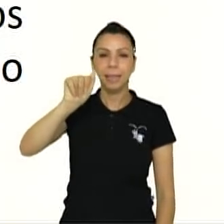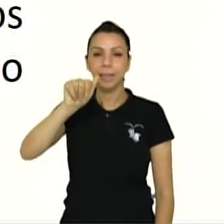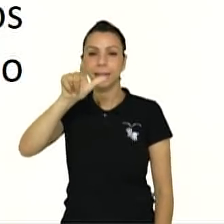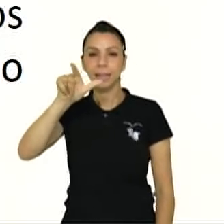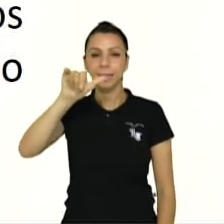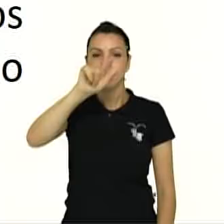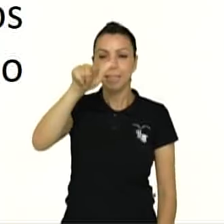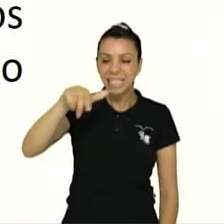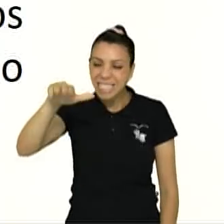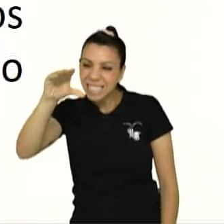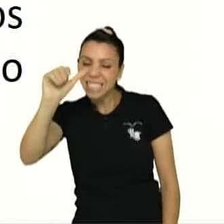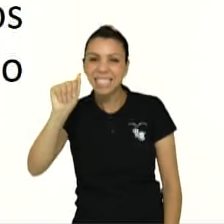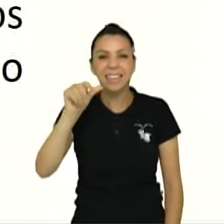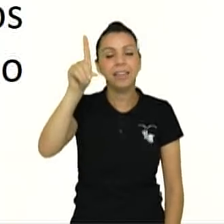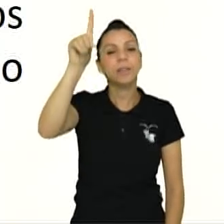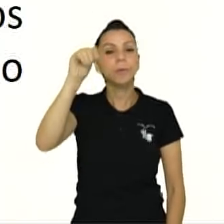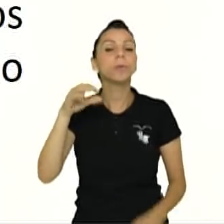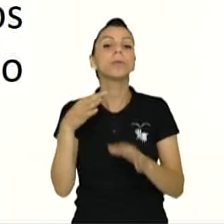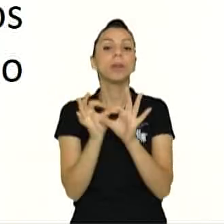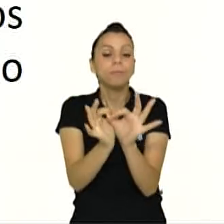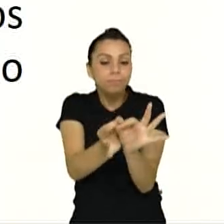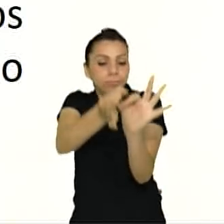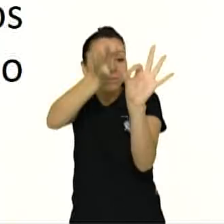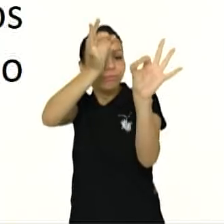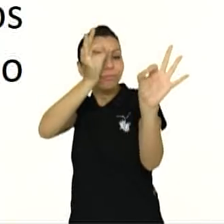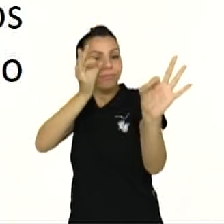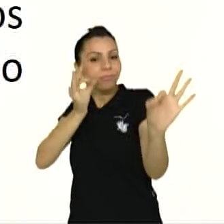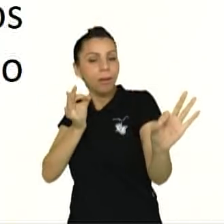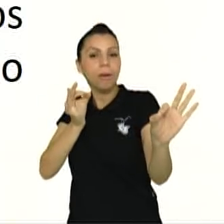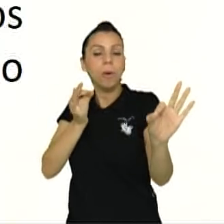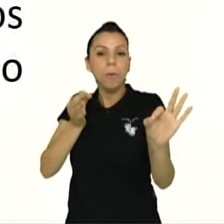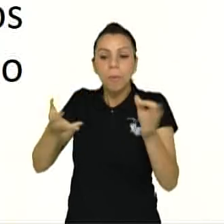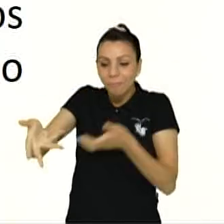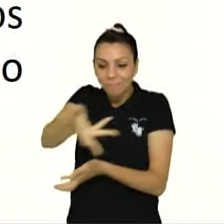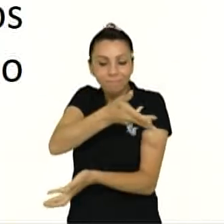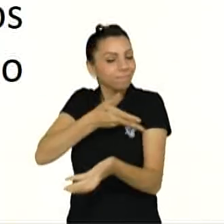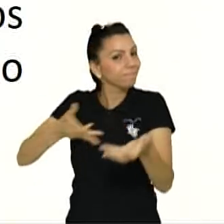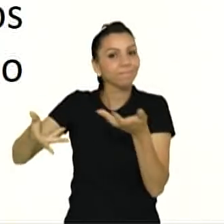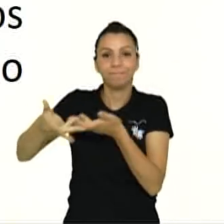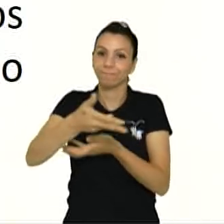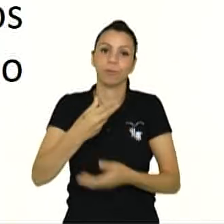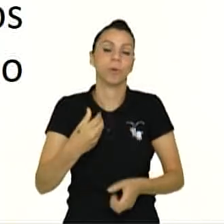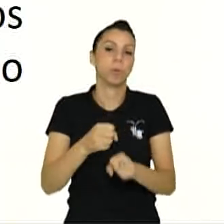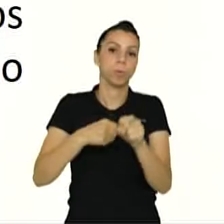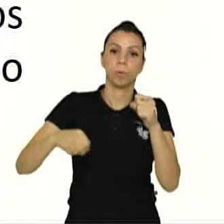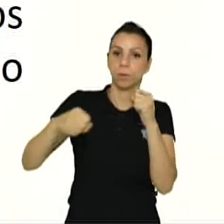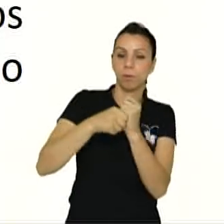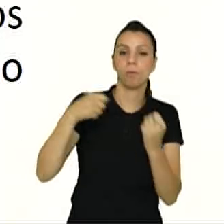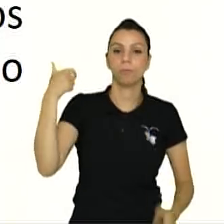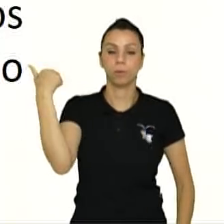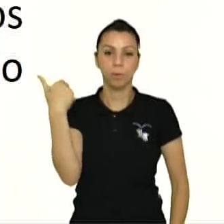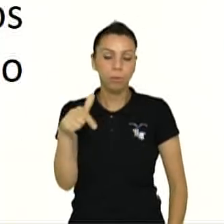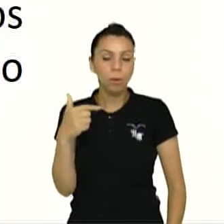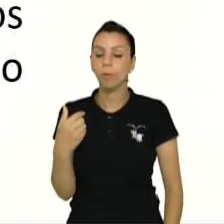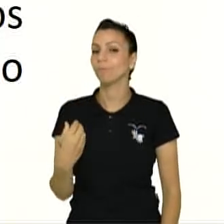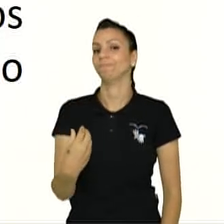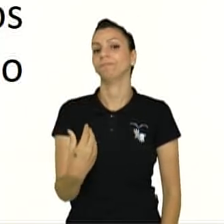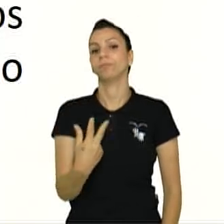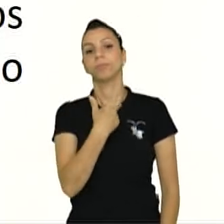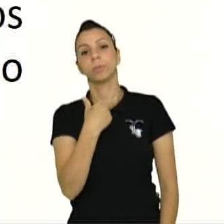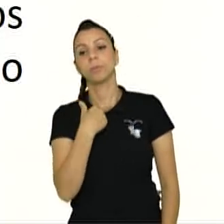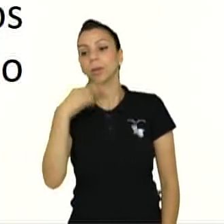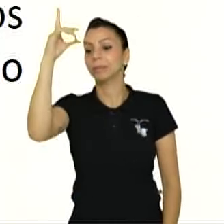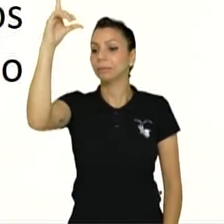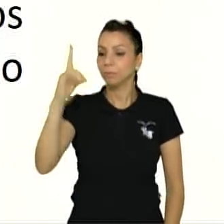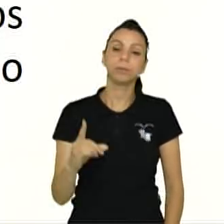está afastada do pleno convívio social, que está à margem, ou seja, sem poder de fato